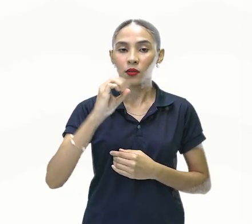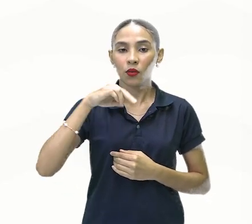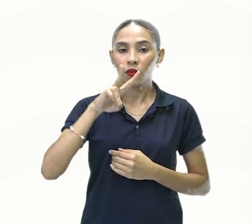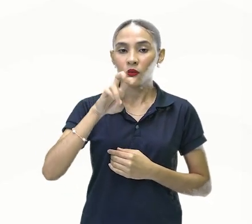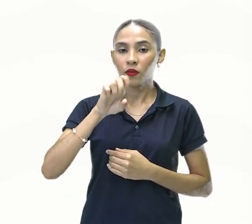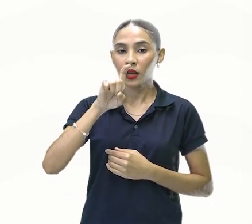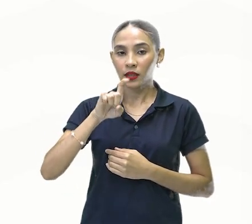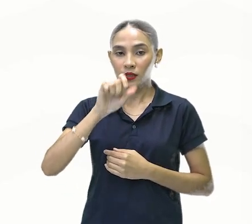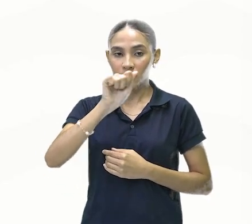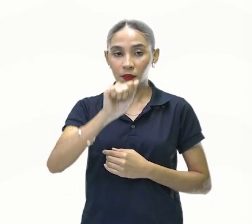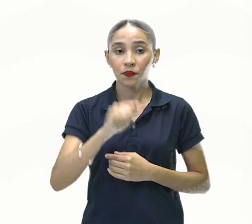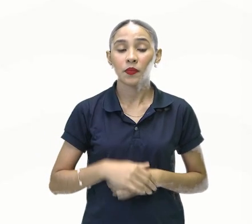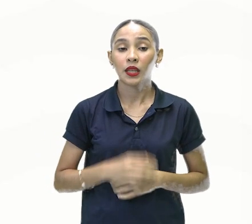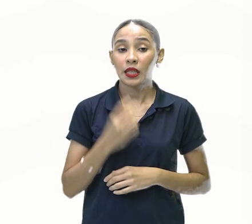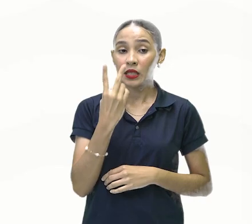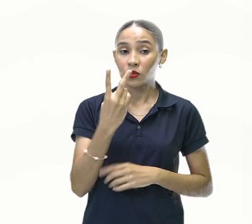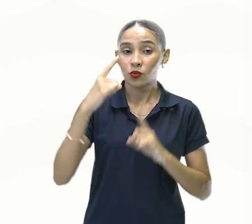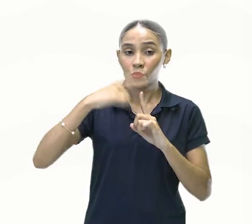A primeira.